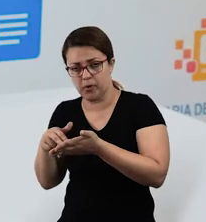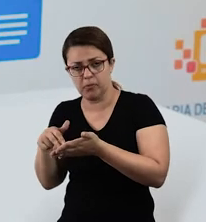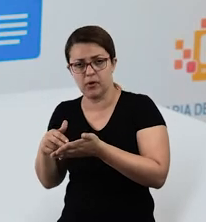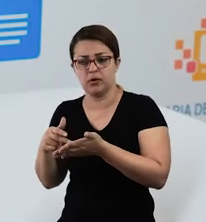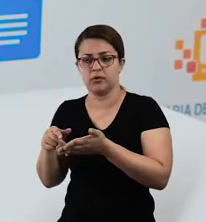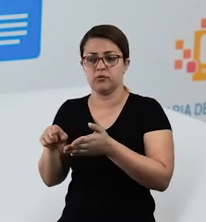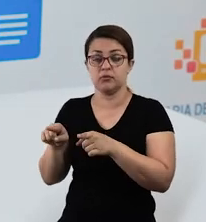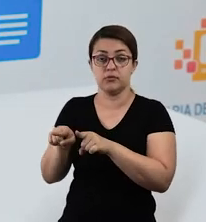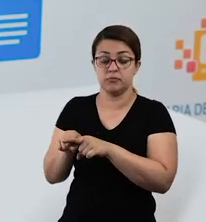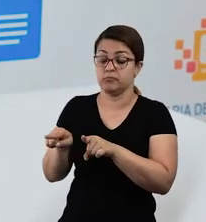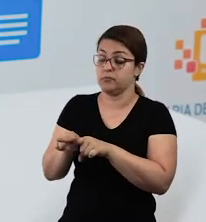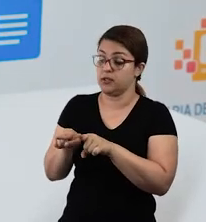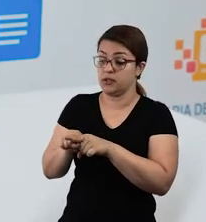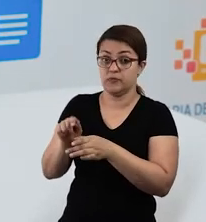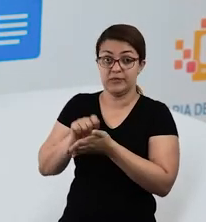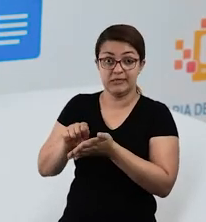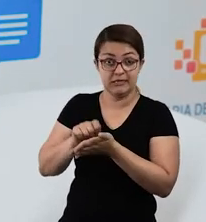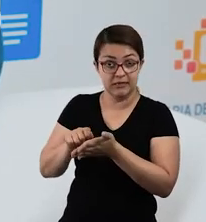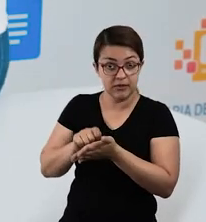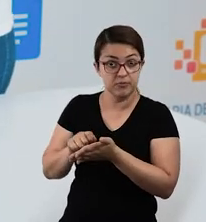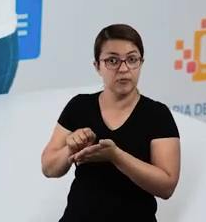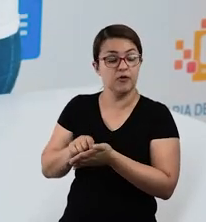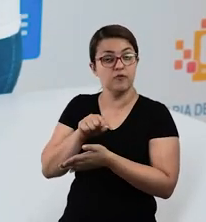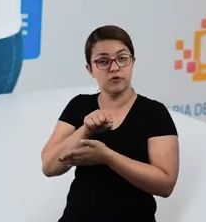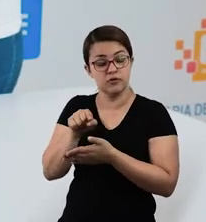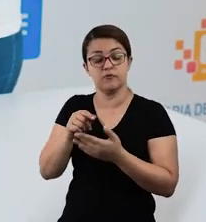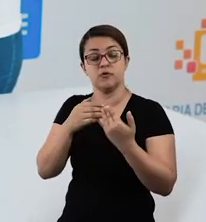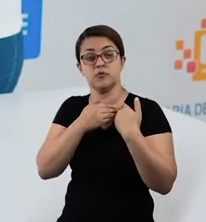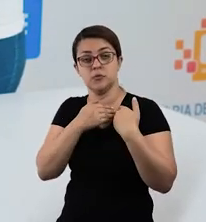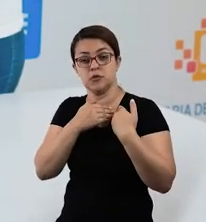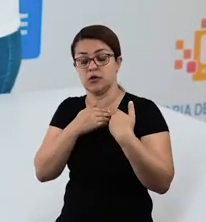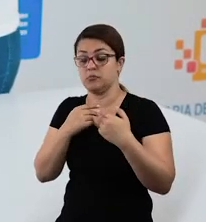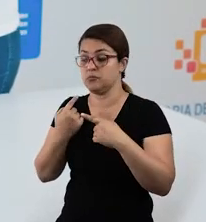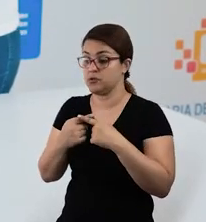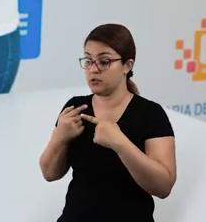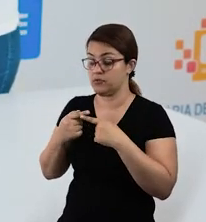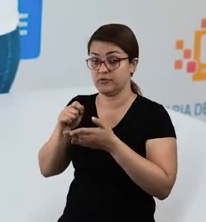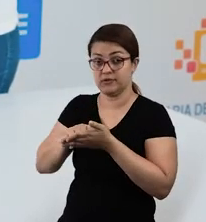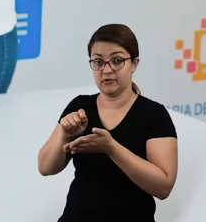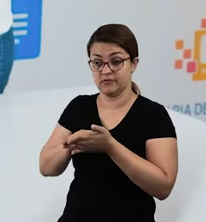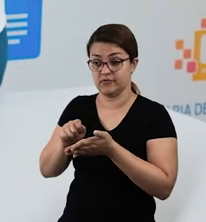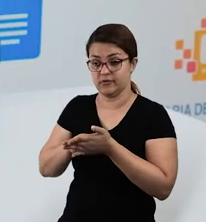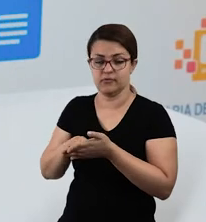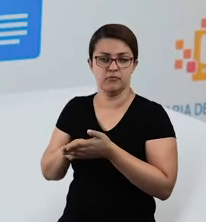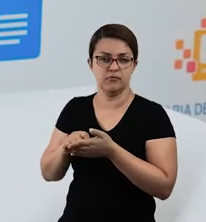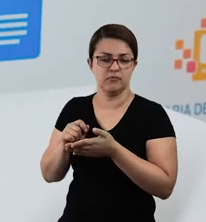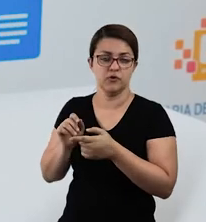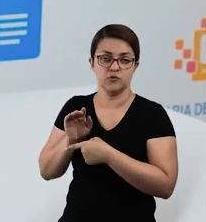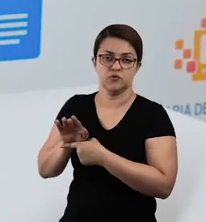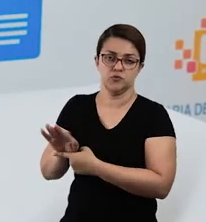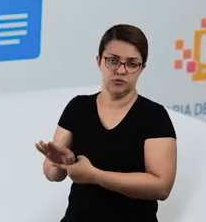você também vai ser o escriba, né? O que é o escriba? É aquela pessoa que vai escrever no lugar da criança. Então você